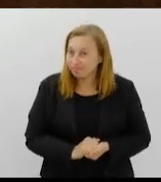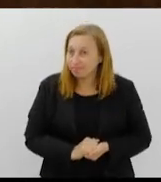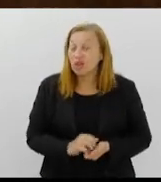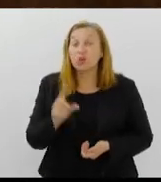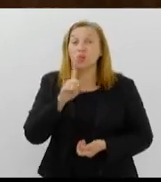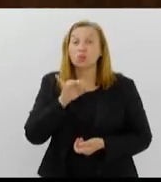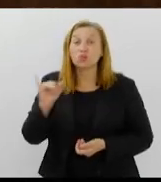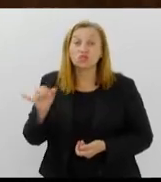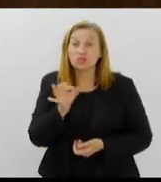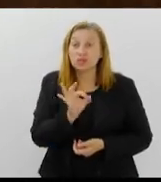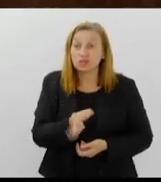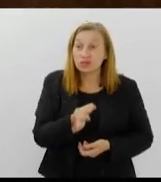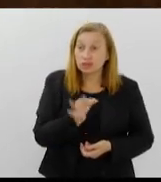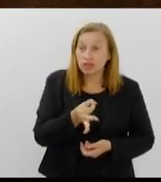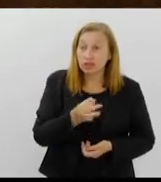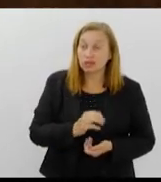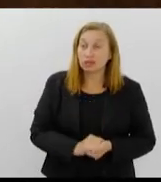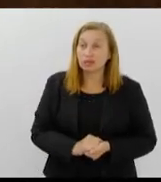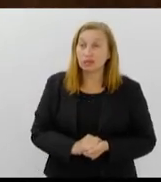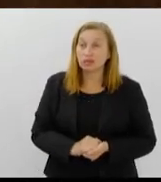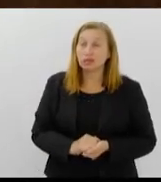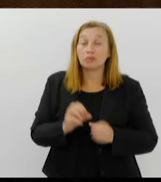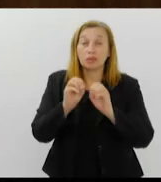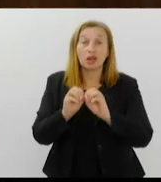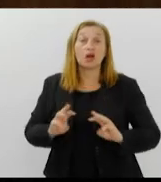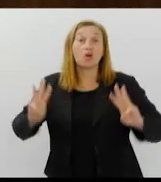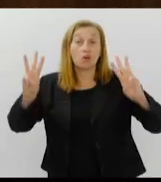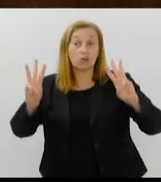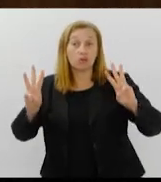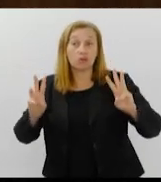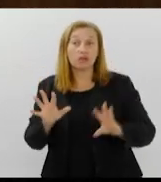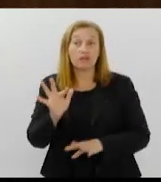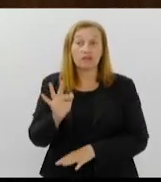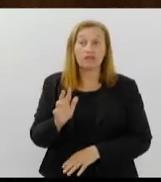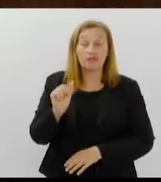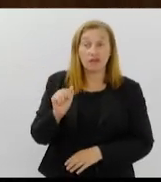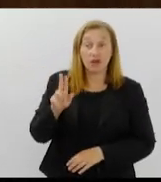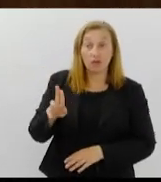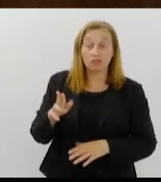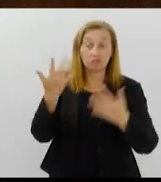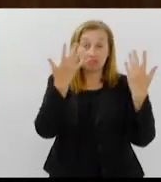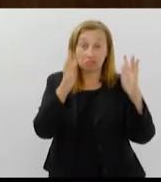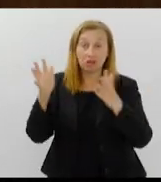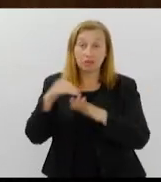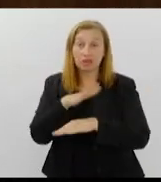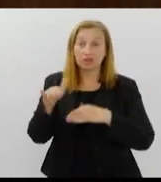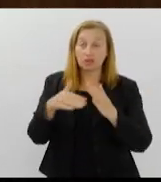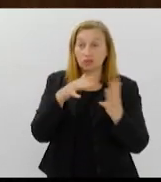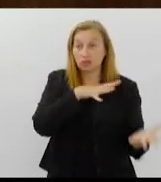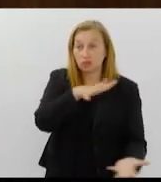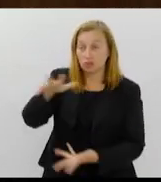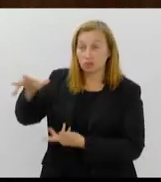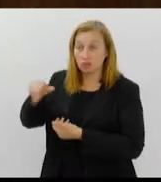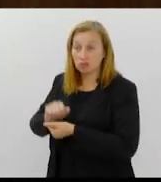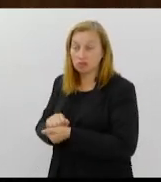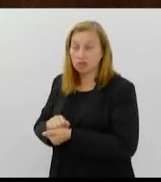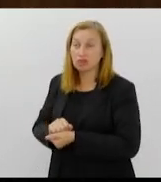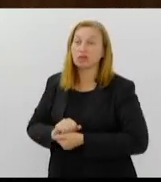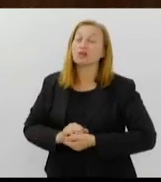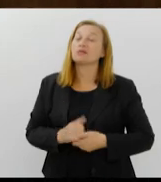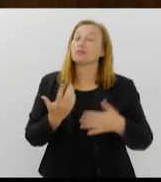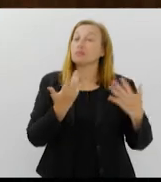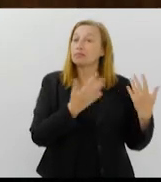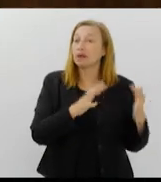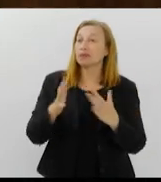dia definido pela ONU, pela FAO, e celebrado no mundo inteiro. A Via Campesina